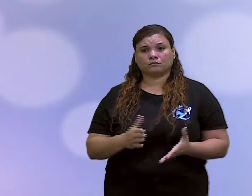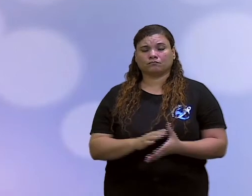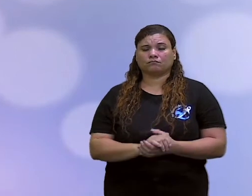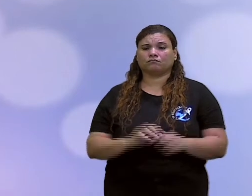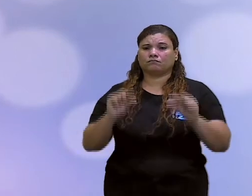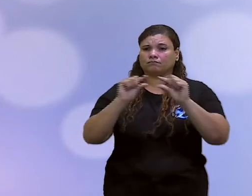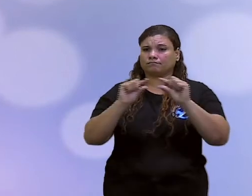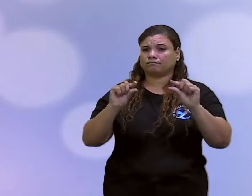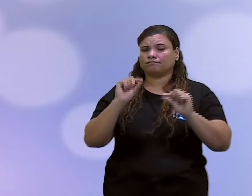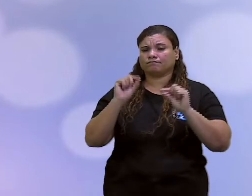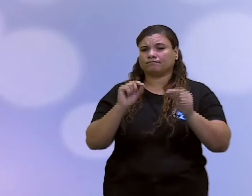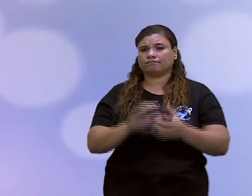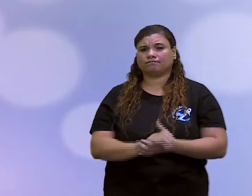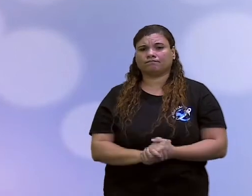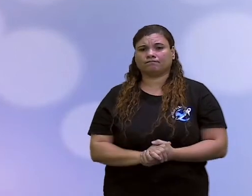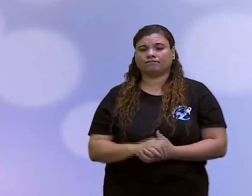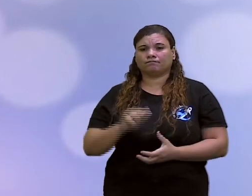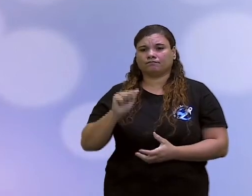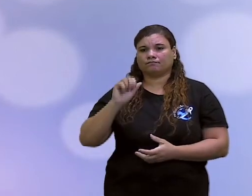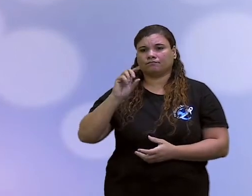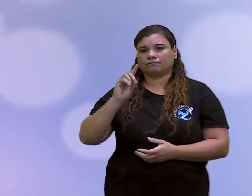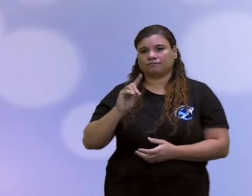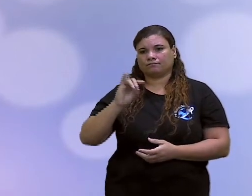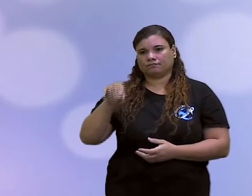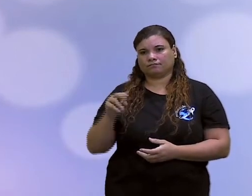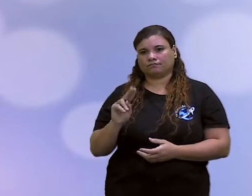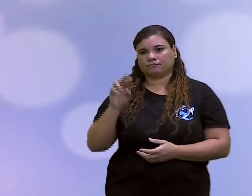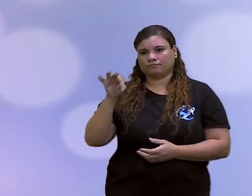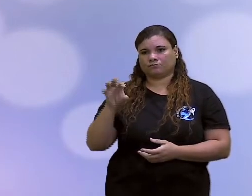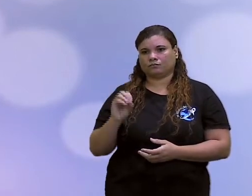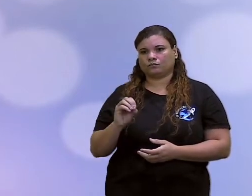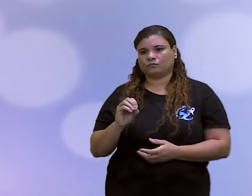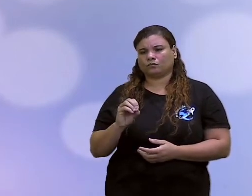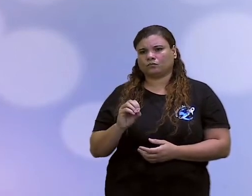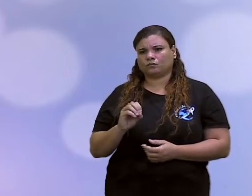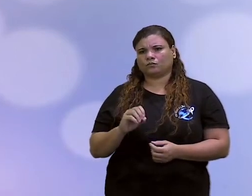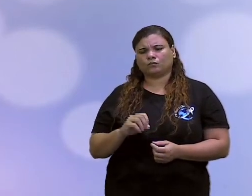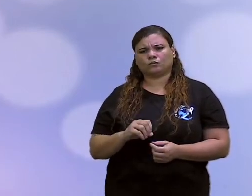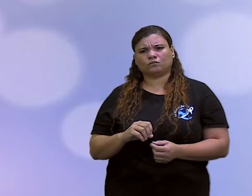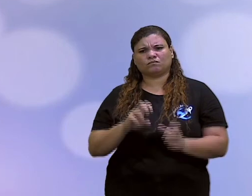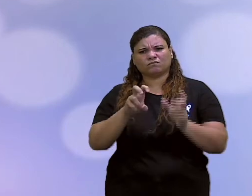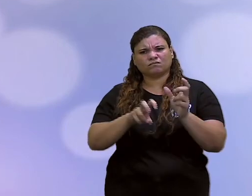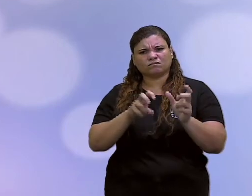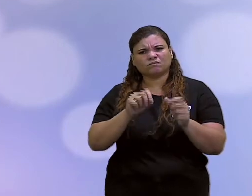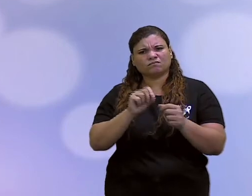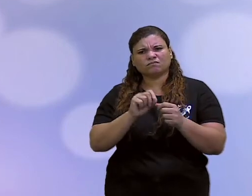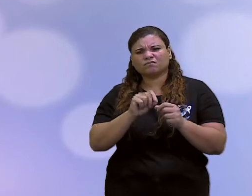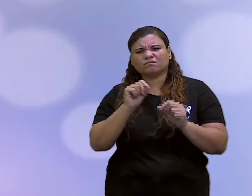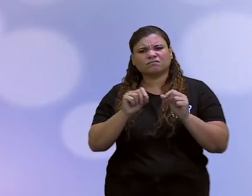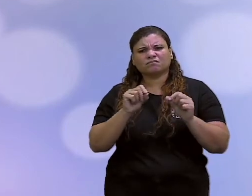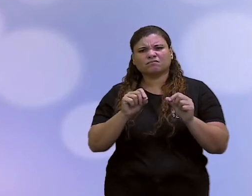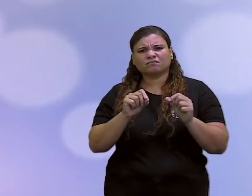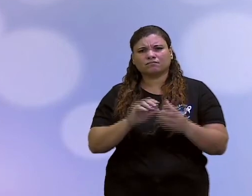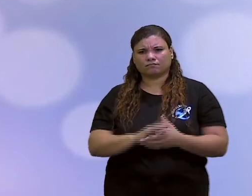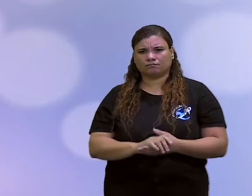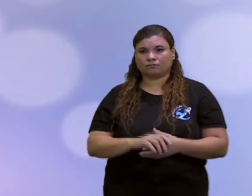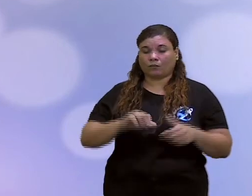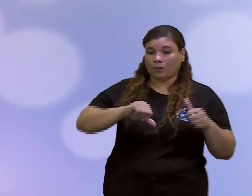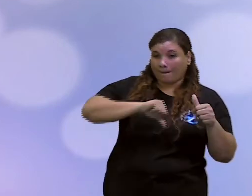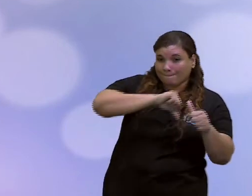adverbial tem a função de modificar substantivos, modificar verbos, adjetivos e